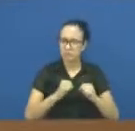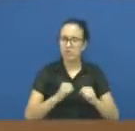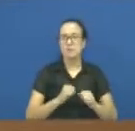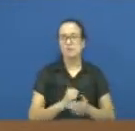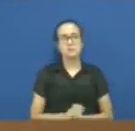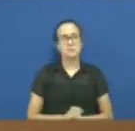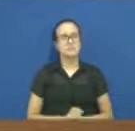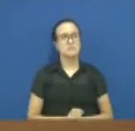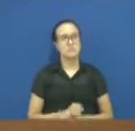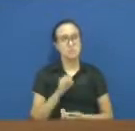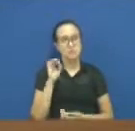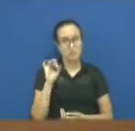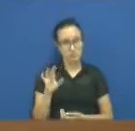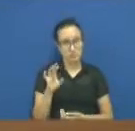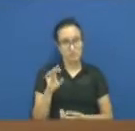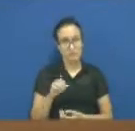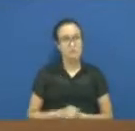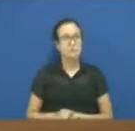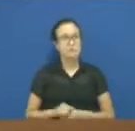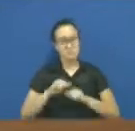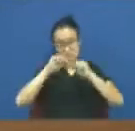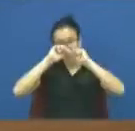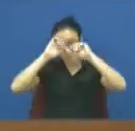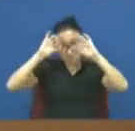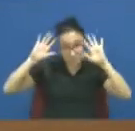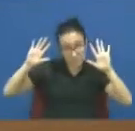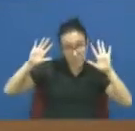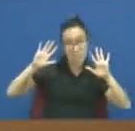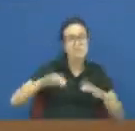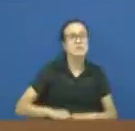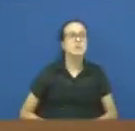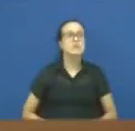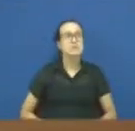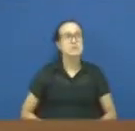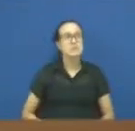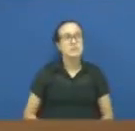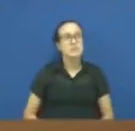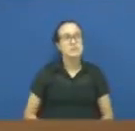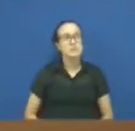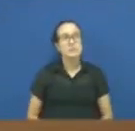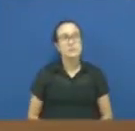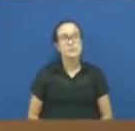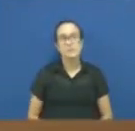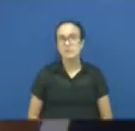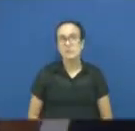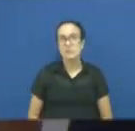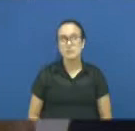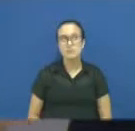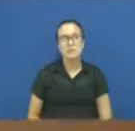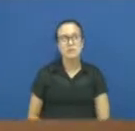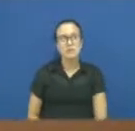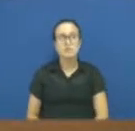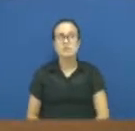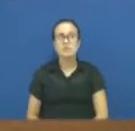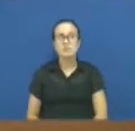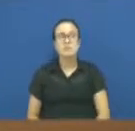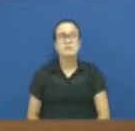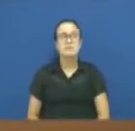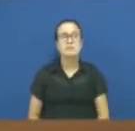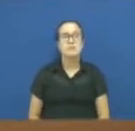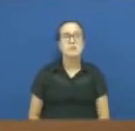Somente isso. Não sei se eu respondi, Excelência. Respondeu. Claro, fica à